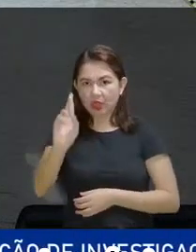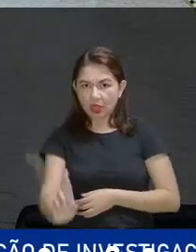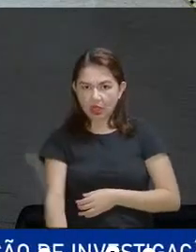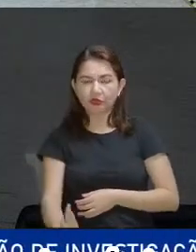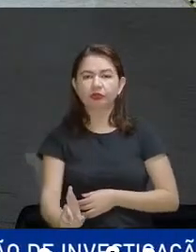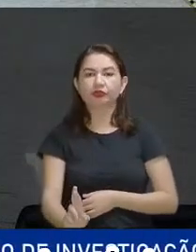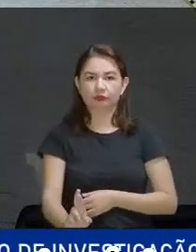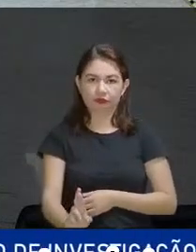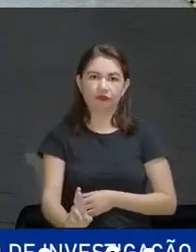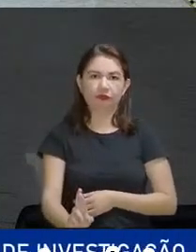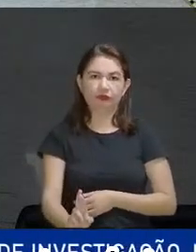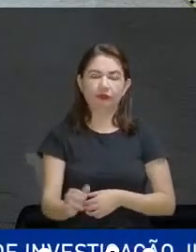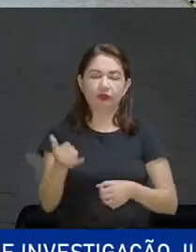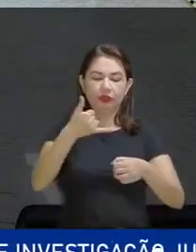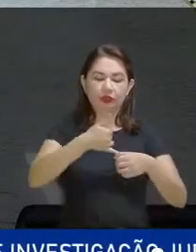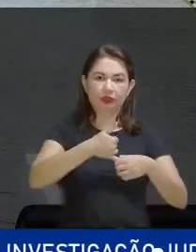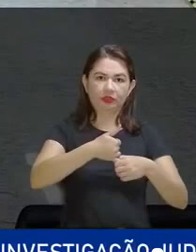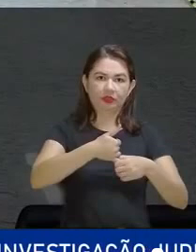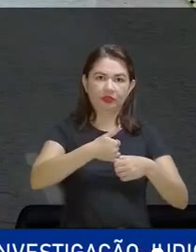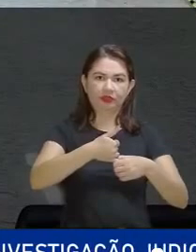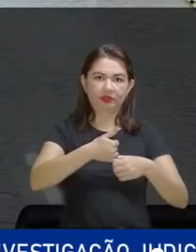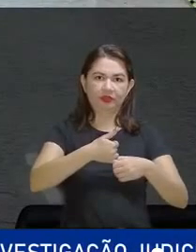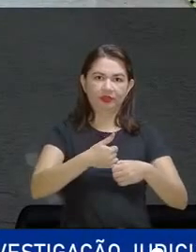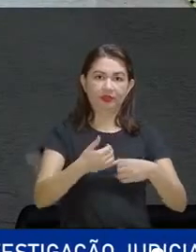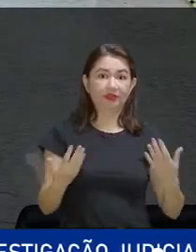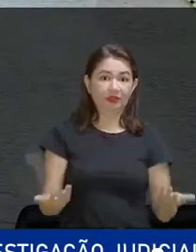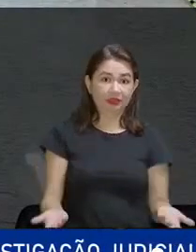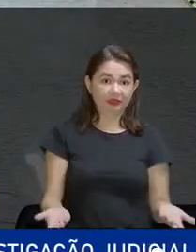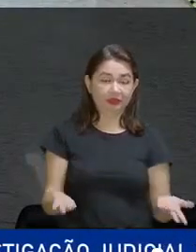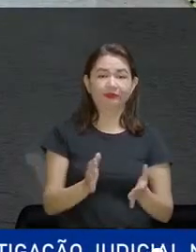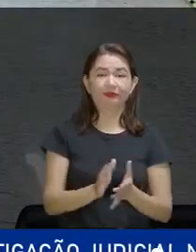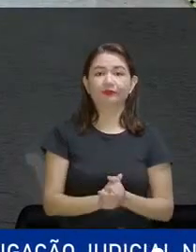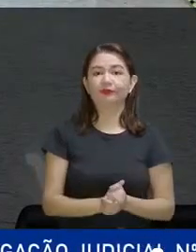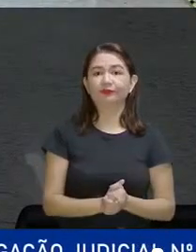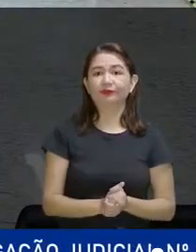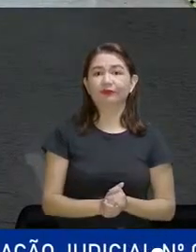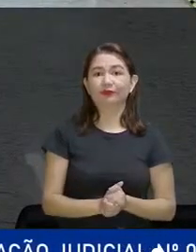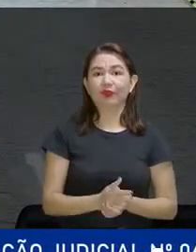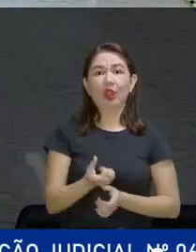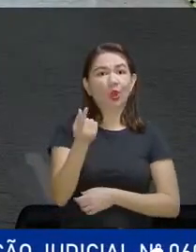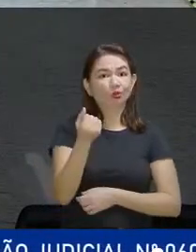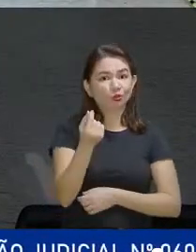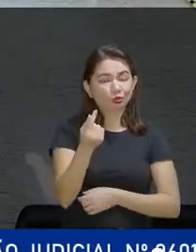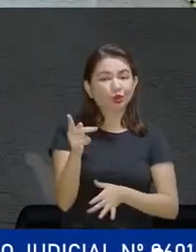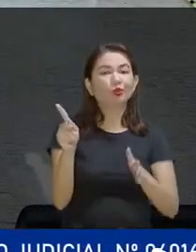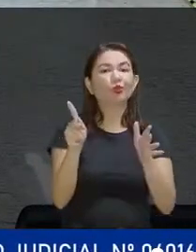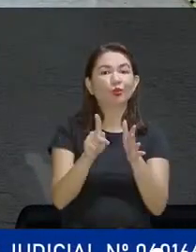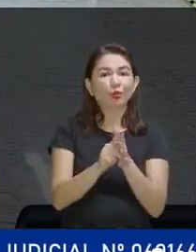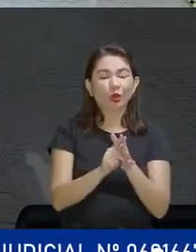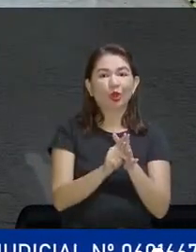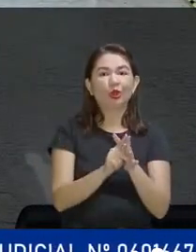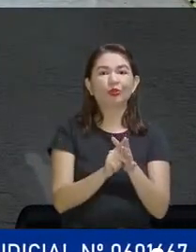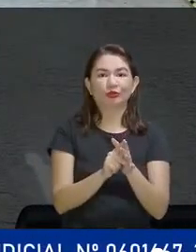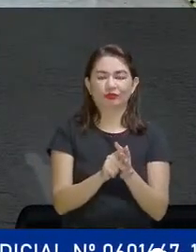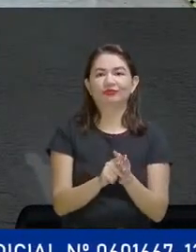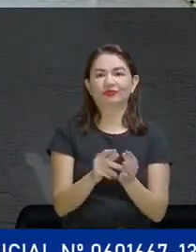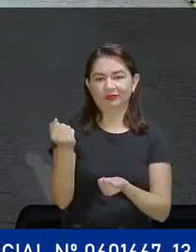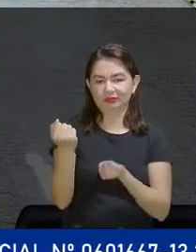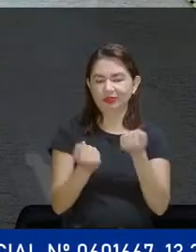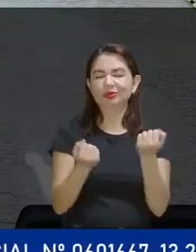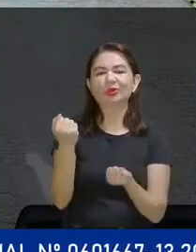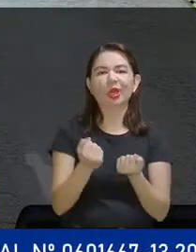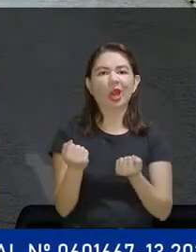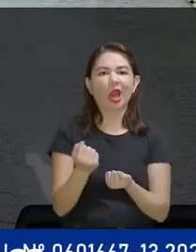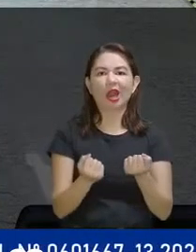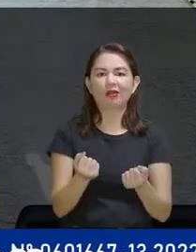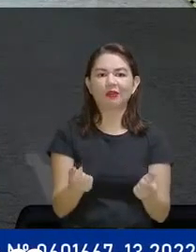R$250 e encheu o tanque do veículo. Veja, inclusive, nem quanto ao valor do transporte, eles entram no acordo.